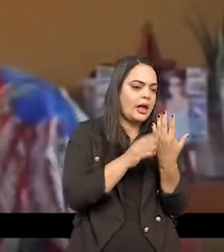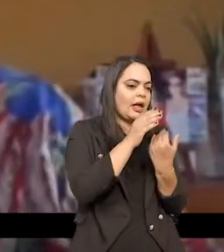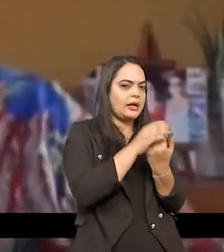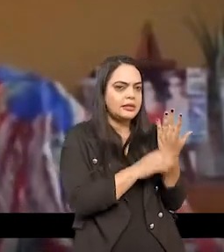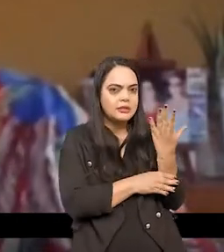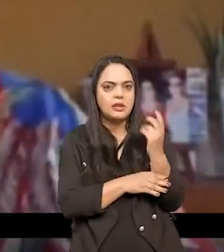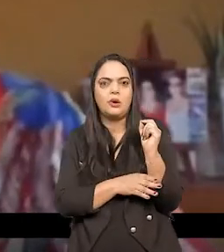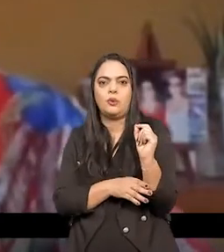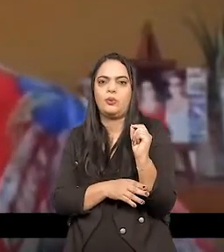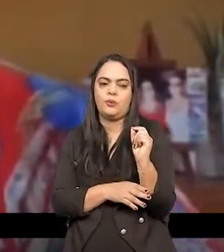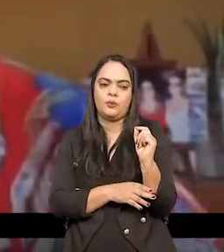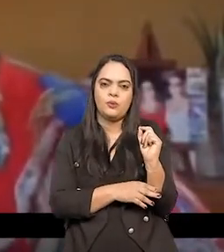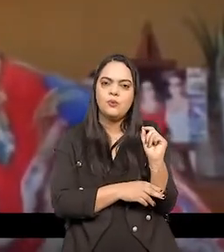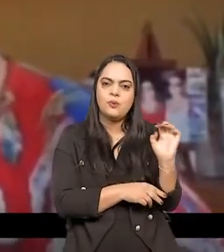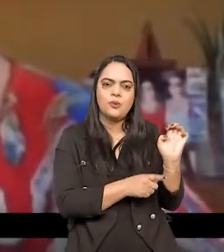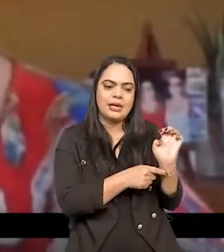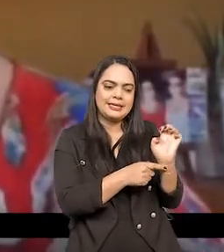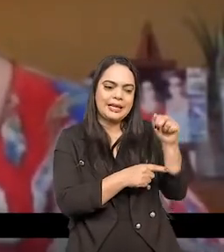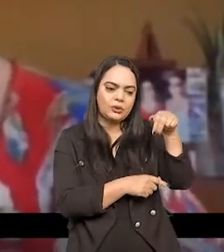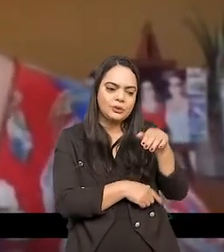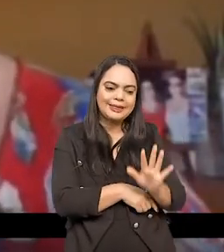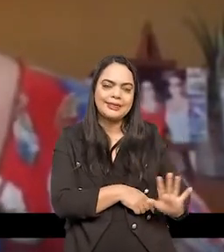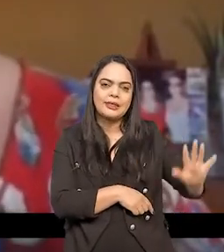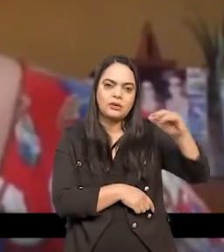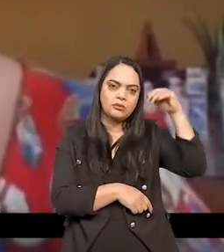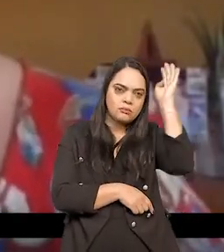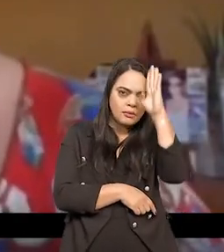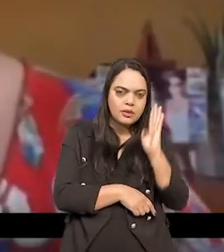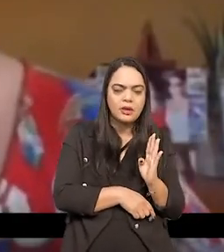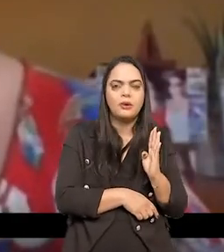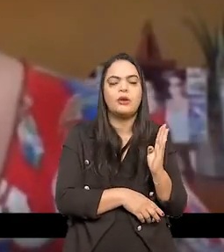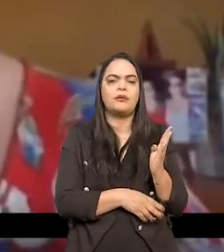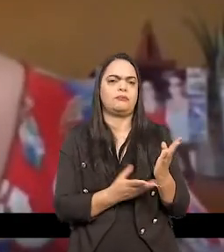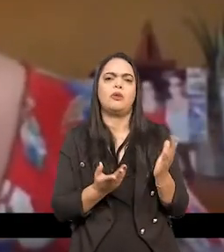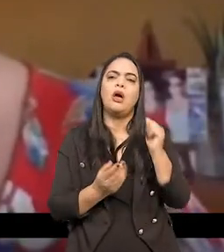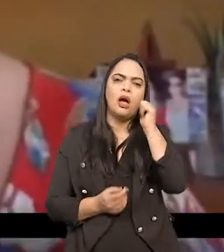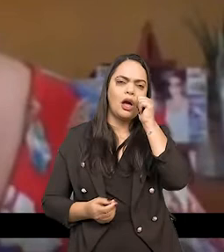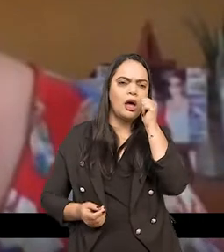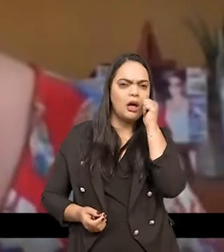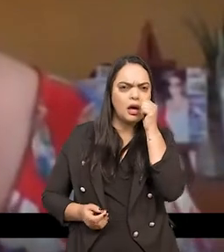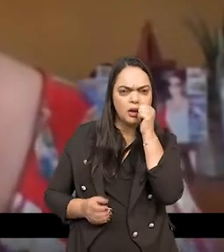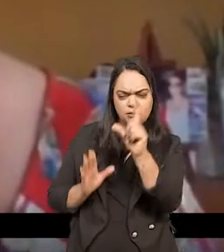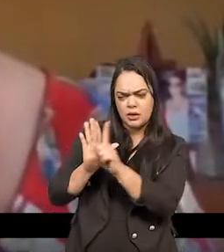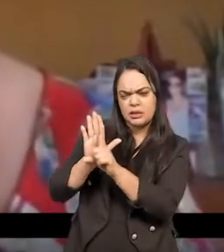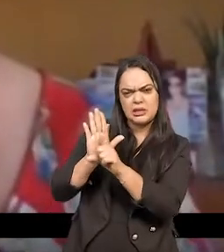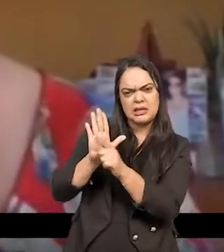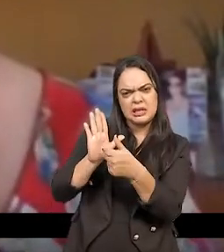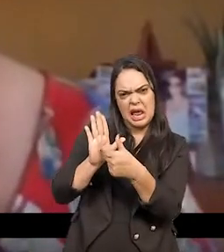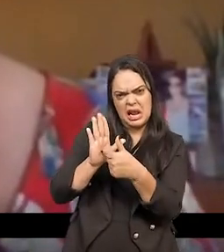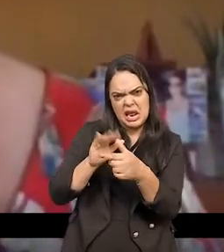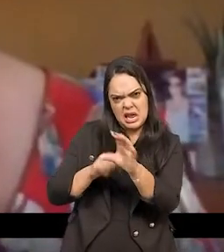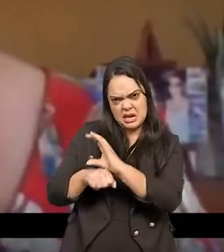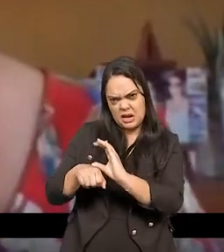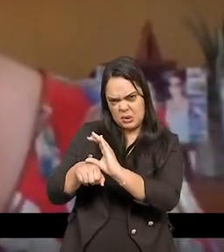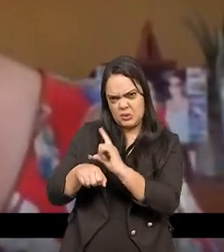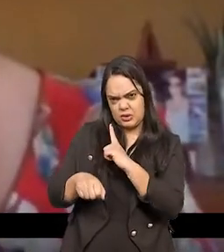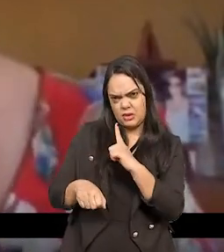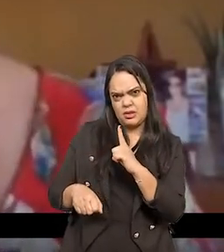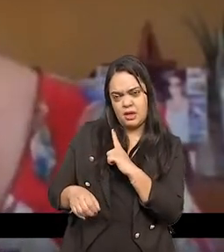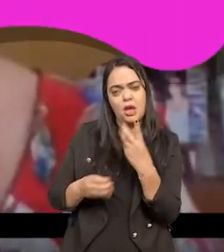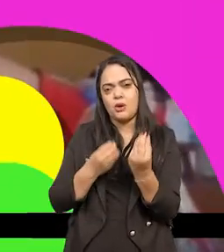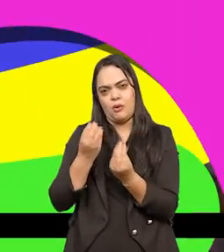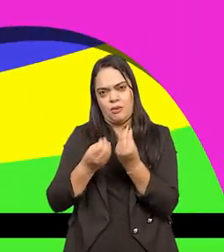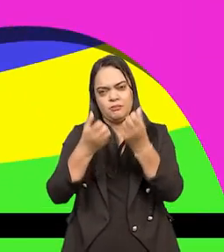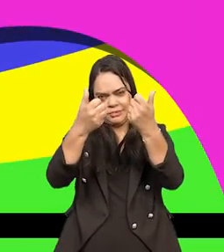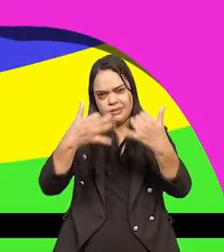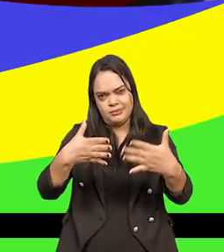Estado Nacional Brasileiro. Como que as mulheres aparecem, então, na legislação, nas constituições? Podia falar um pouquinho